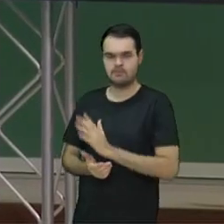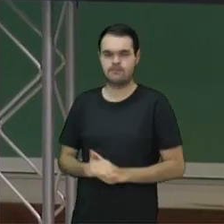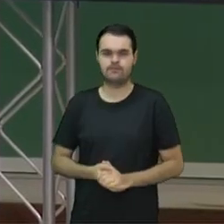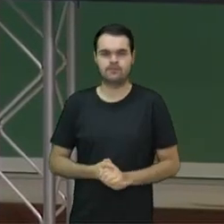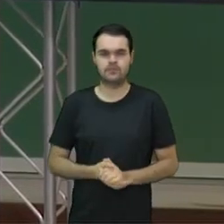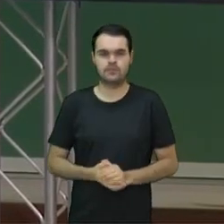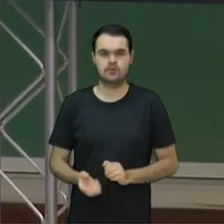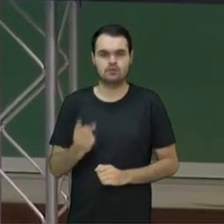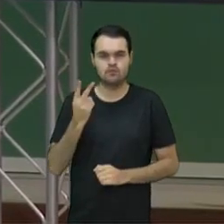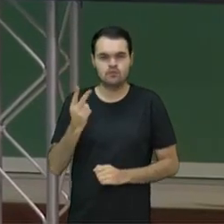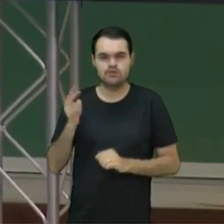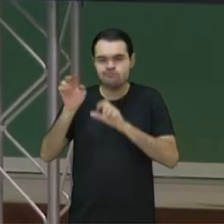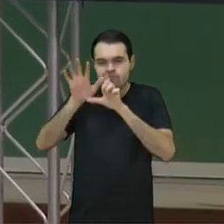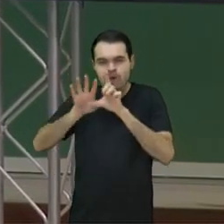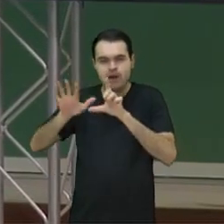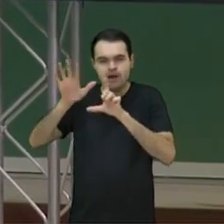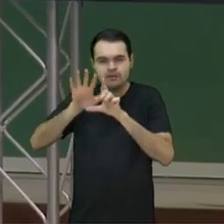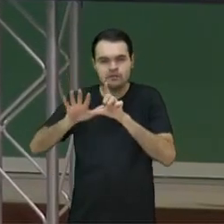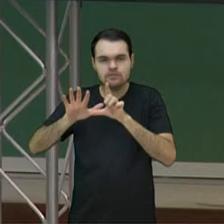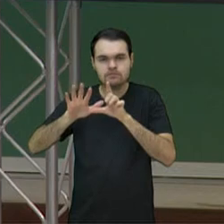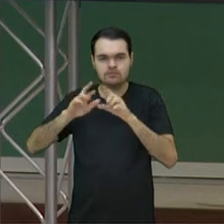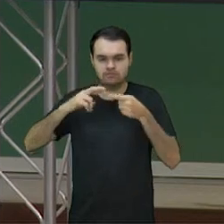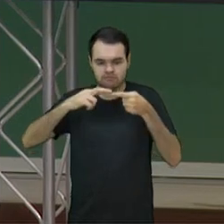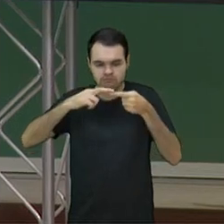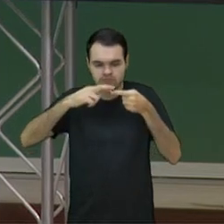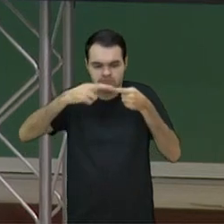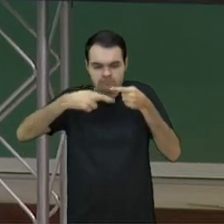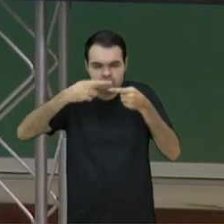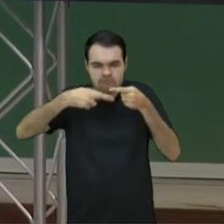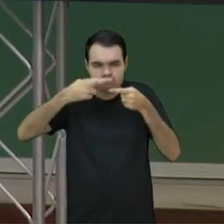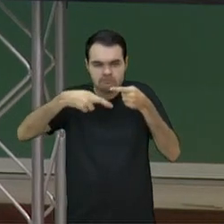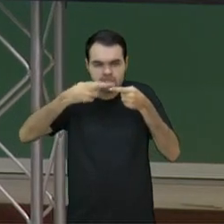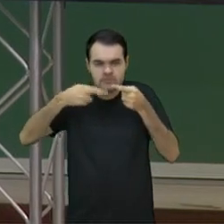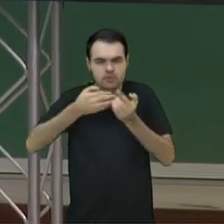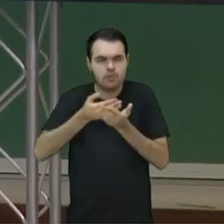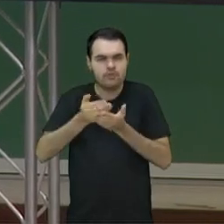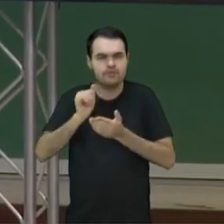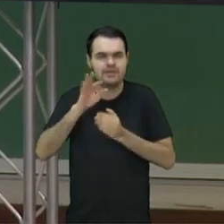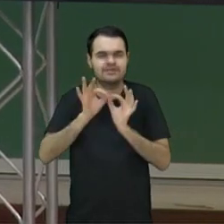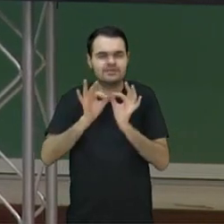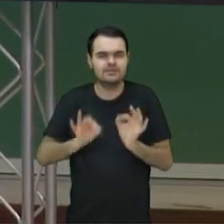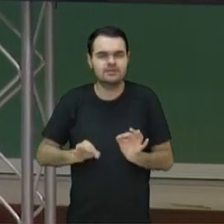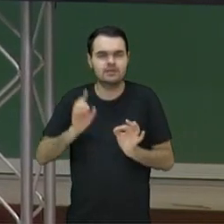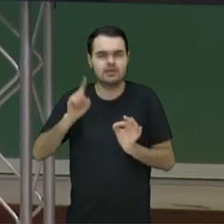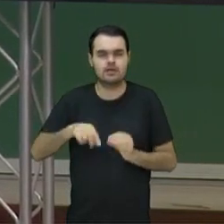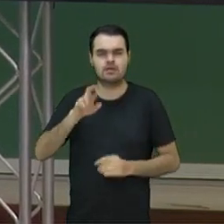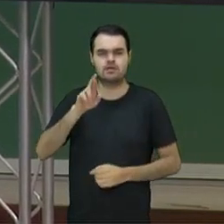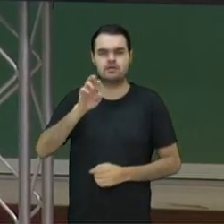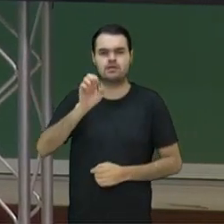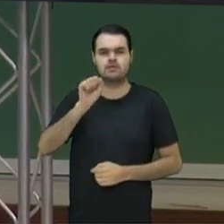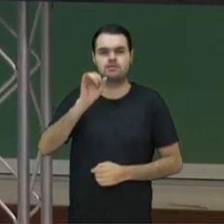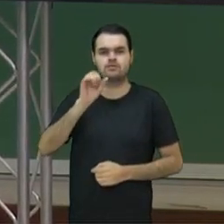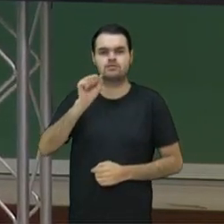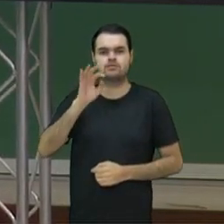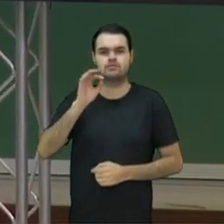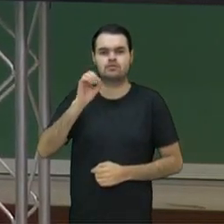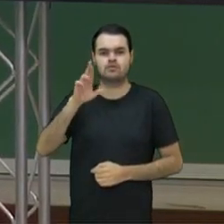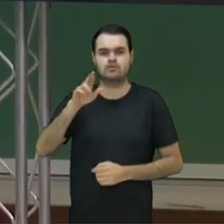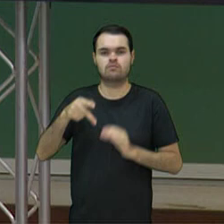duas figuras aqui dos resistores. Vamos começar pelo mais simples aqui, que é o resistor do